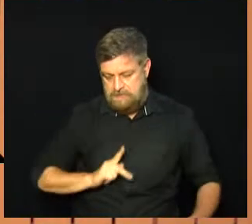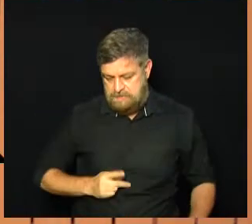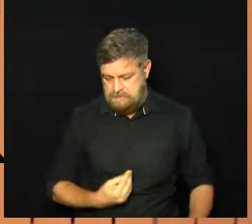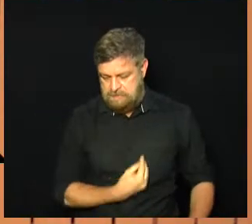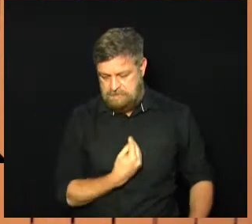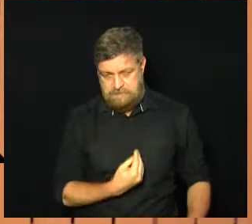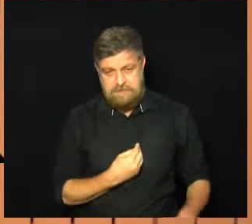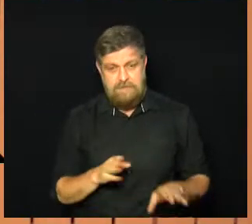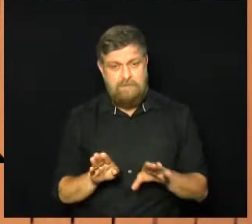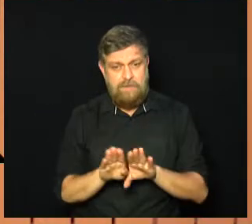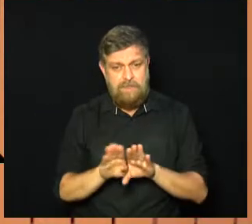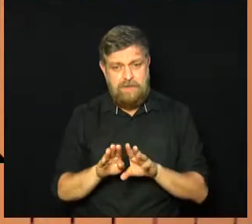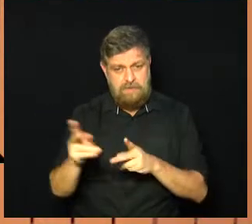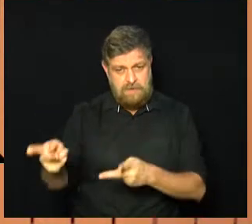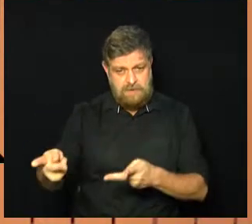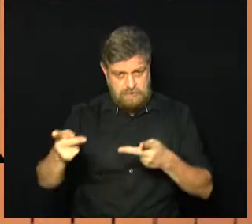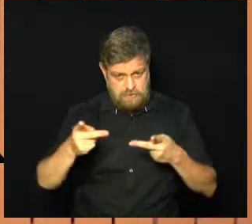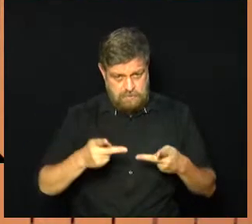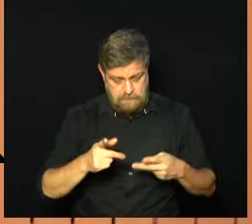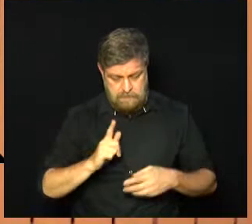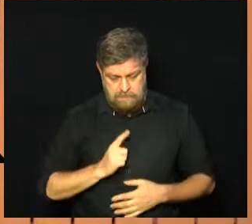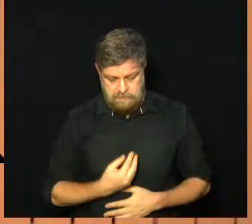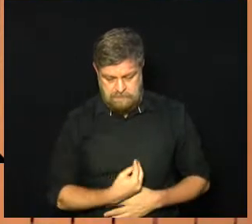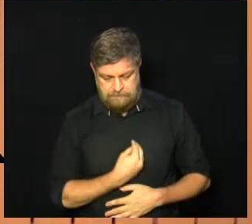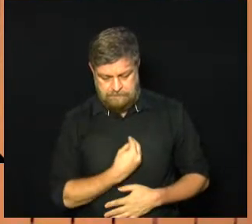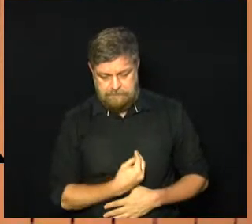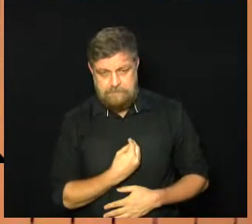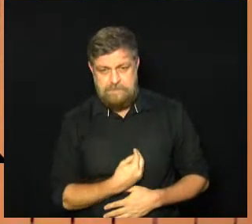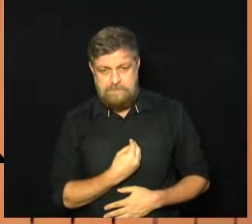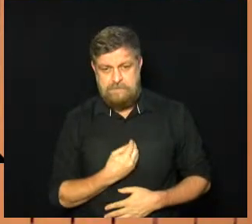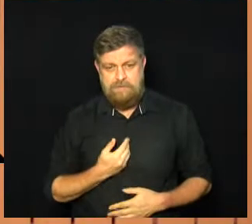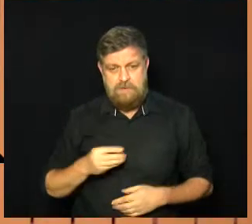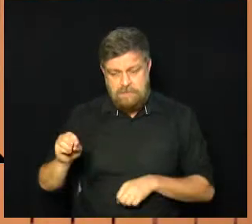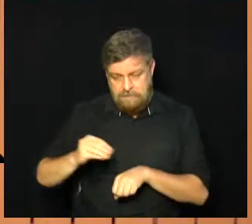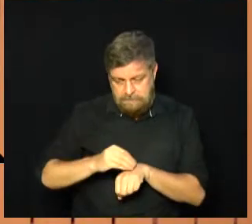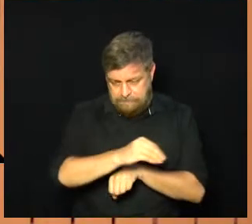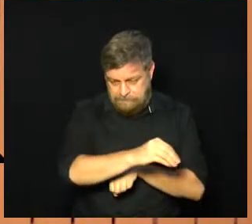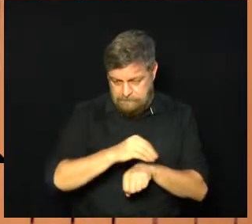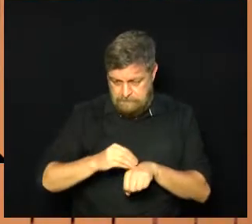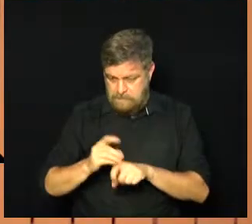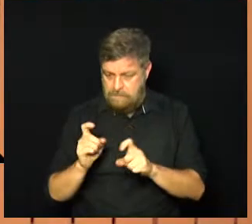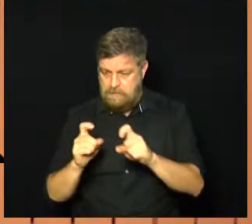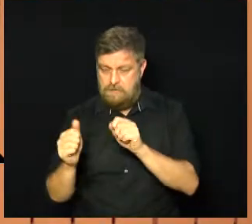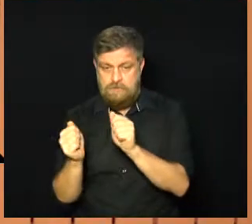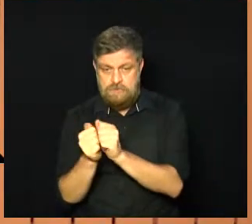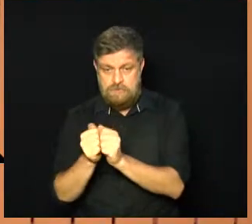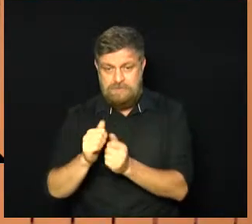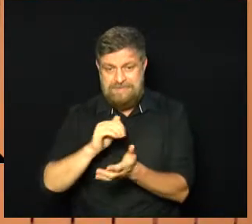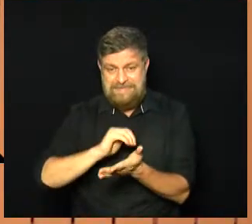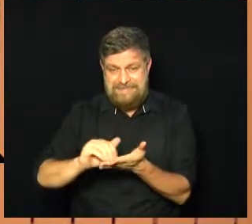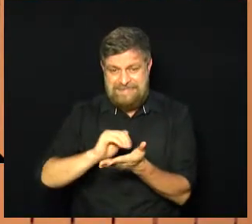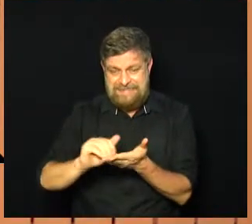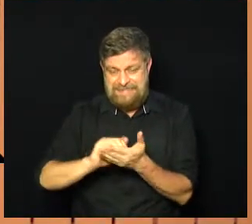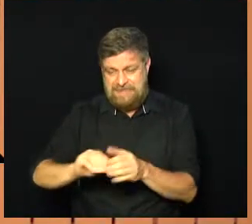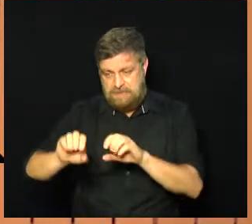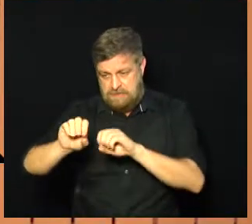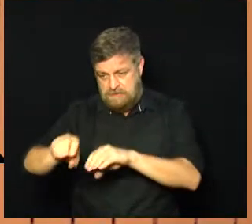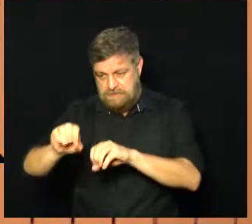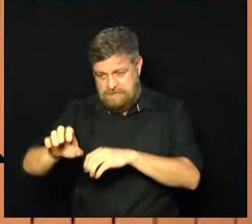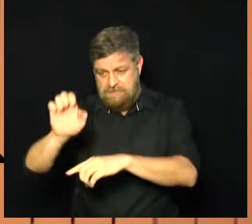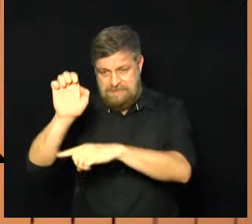foi acionada, inclusive, para intermediar uma reunião com o secretário de Educação